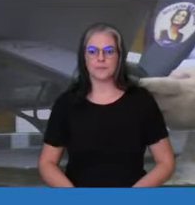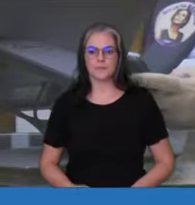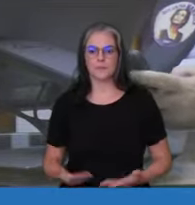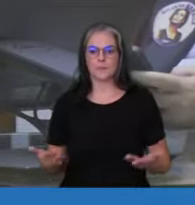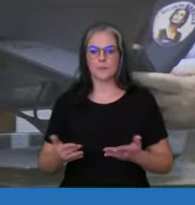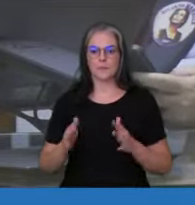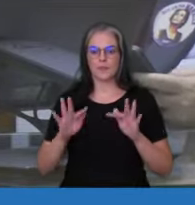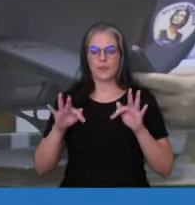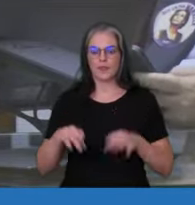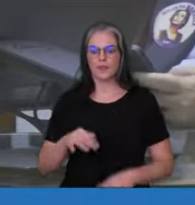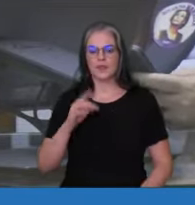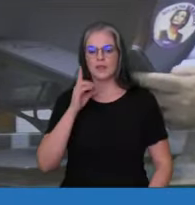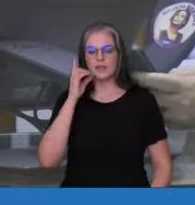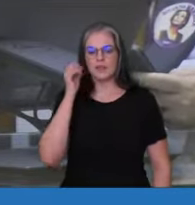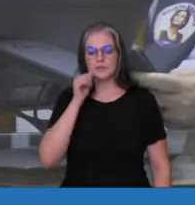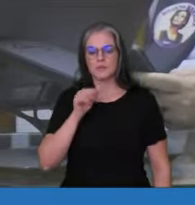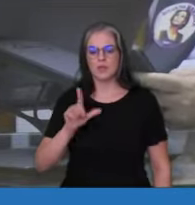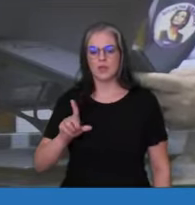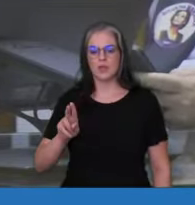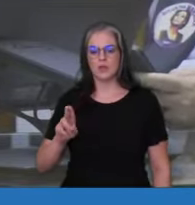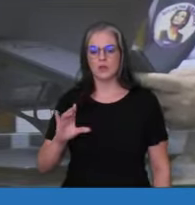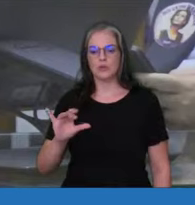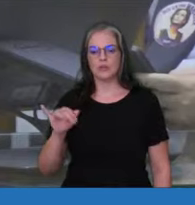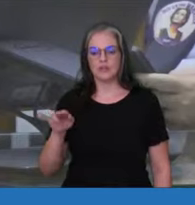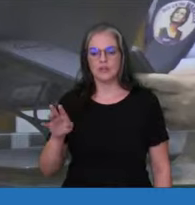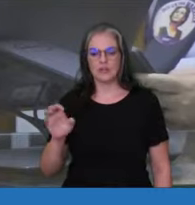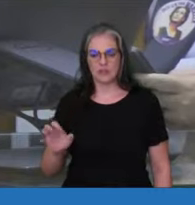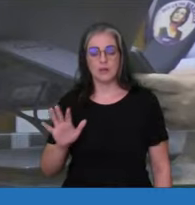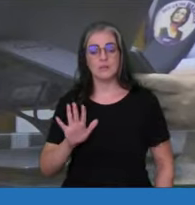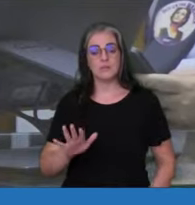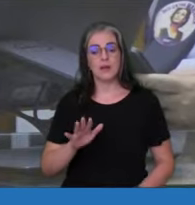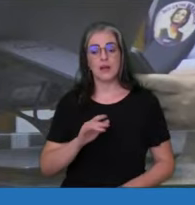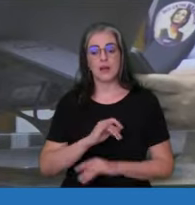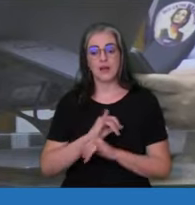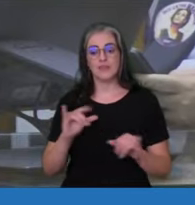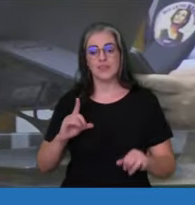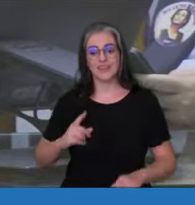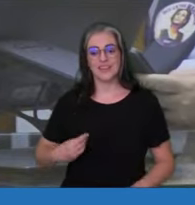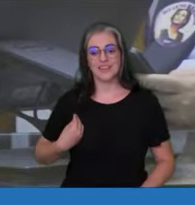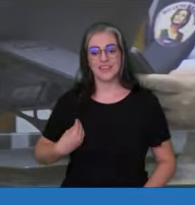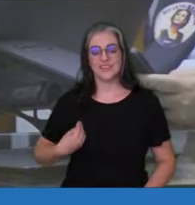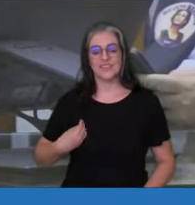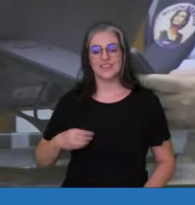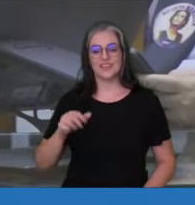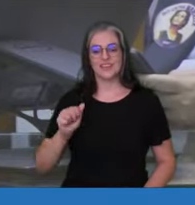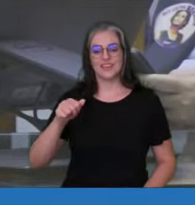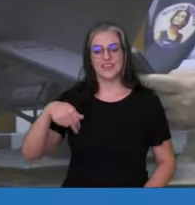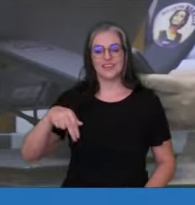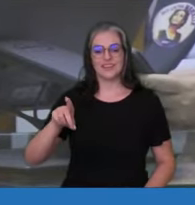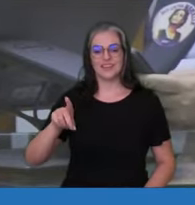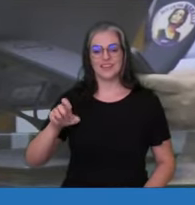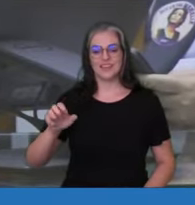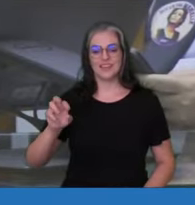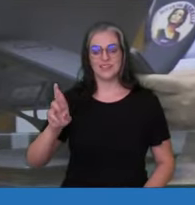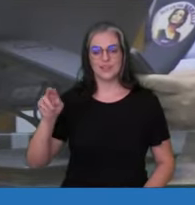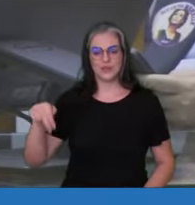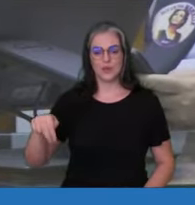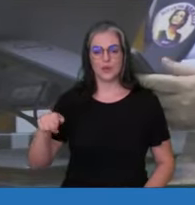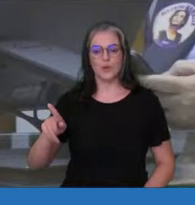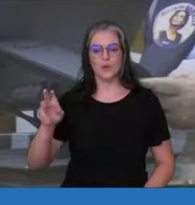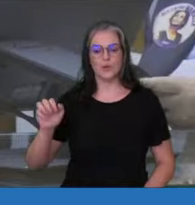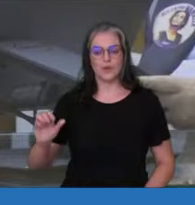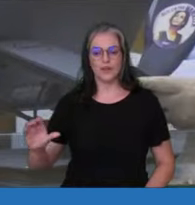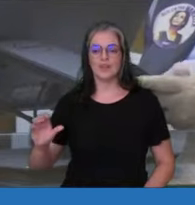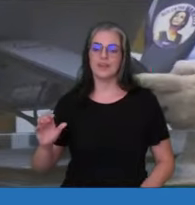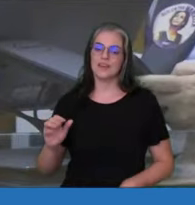Luciene. Enquanto isso, anunciar a presença de Anderson Quack, querido companheiro, representando o